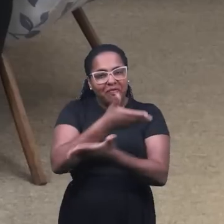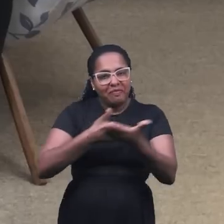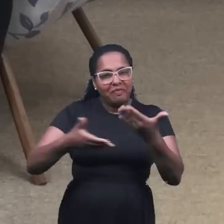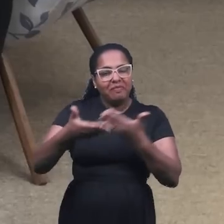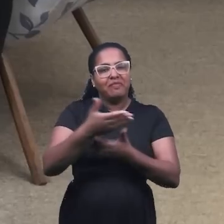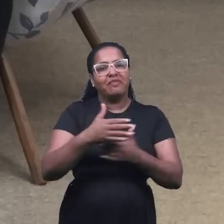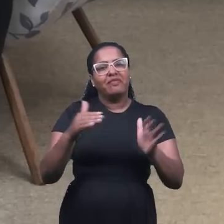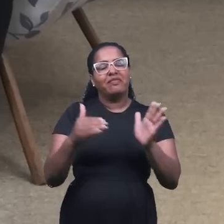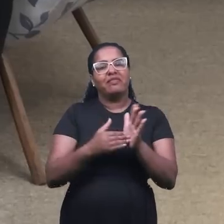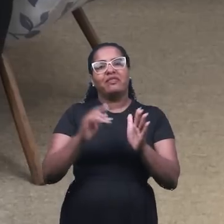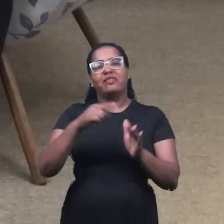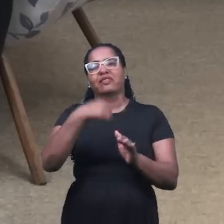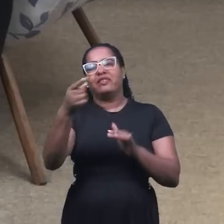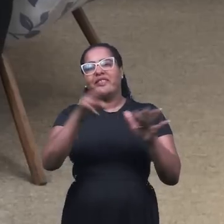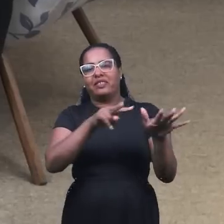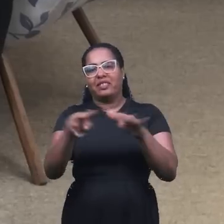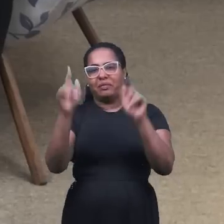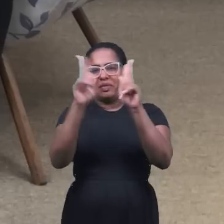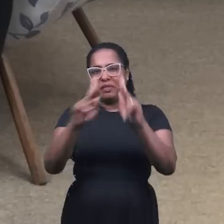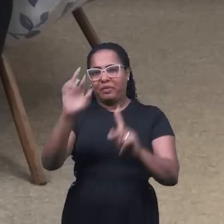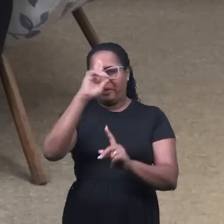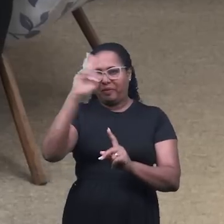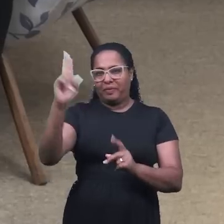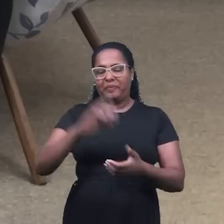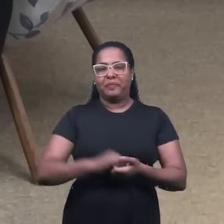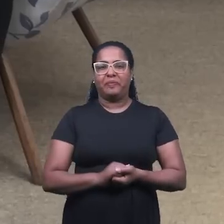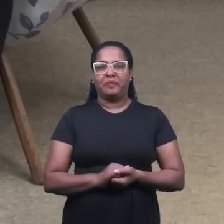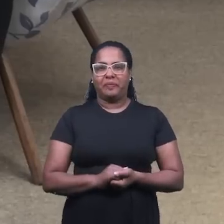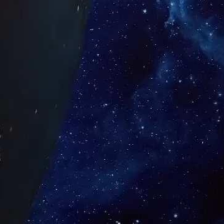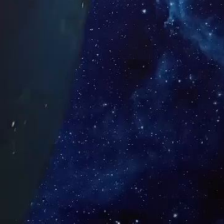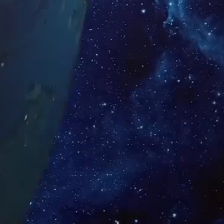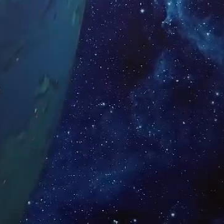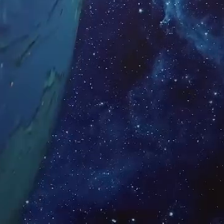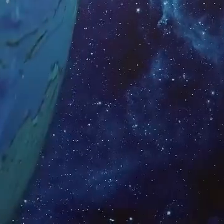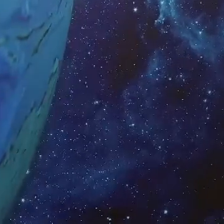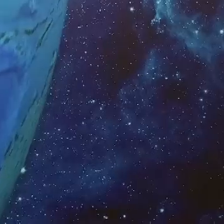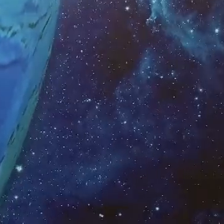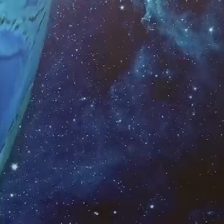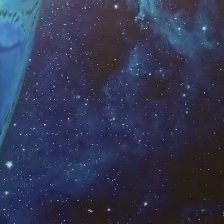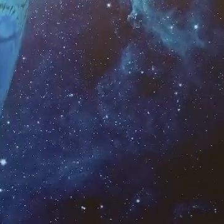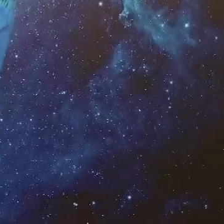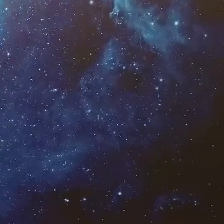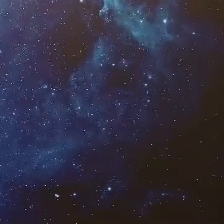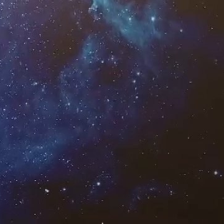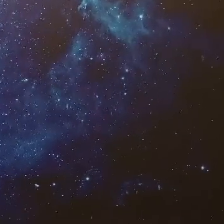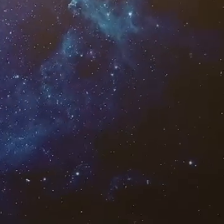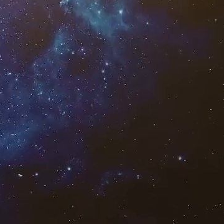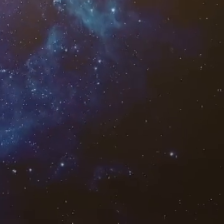participação, até a próxima semana, a paz do Senhor.